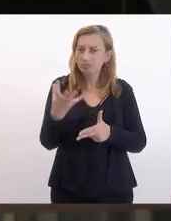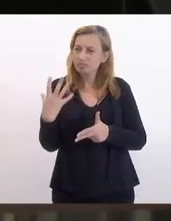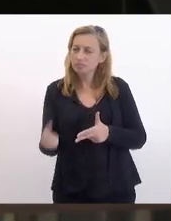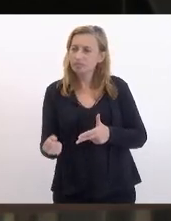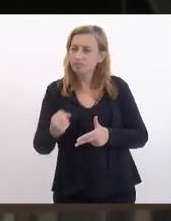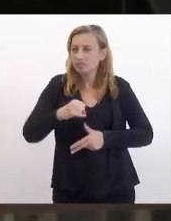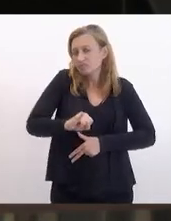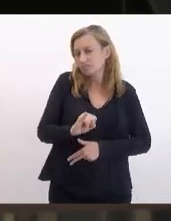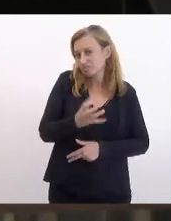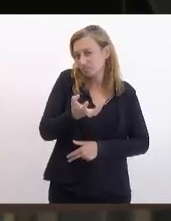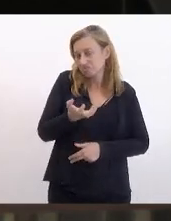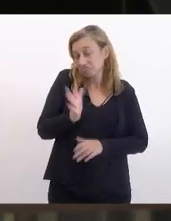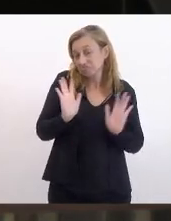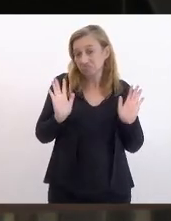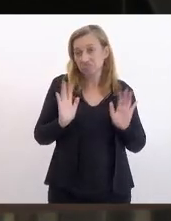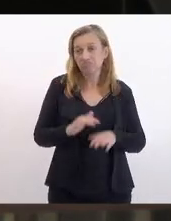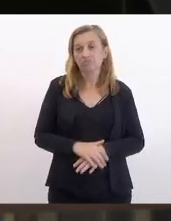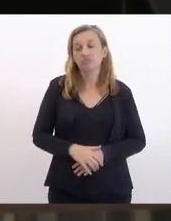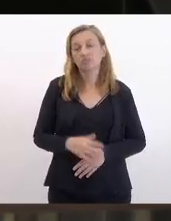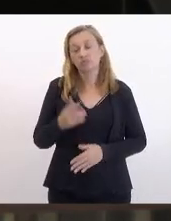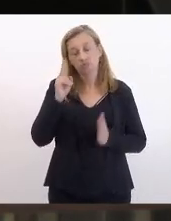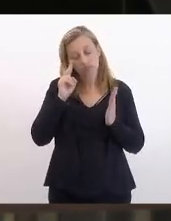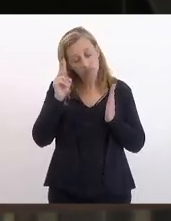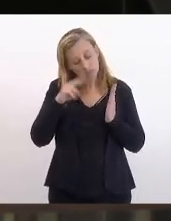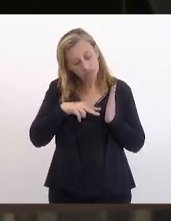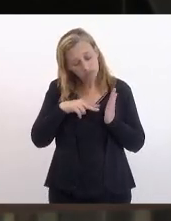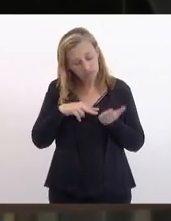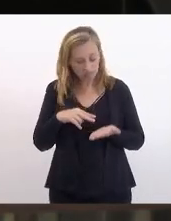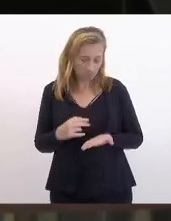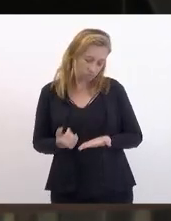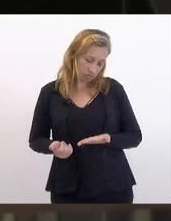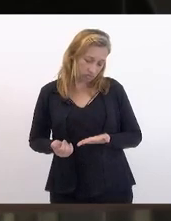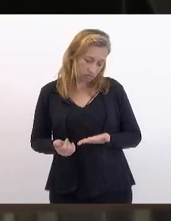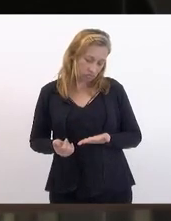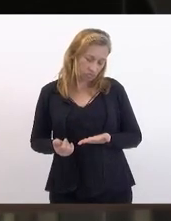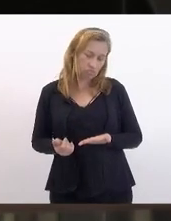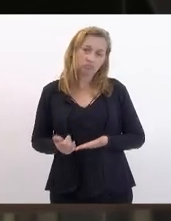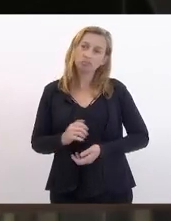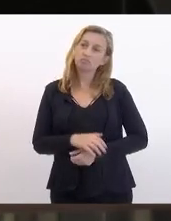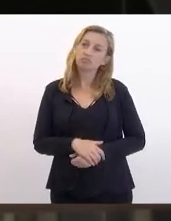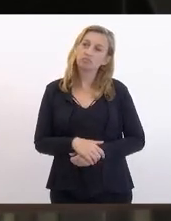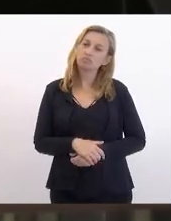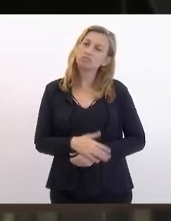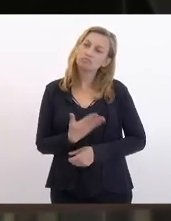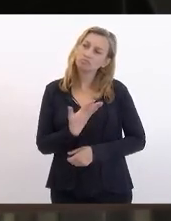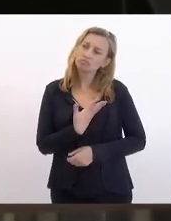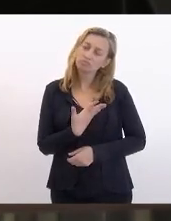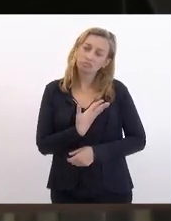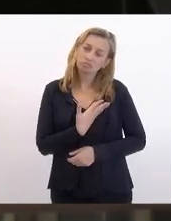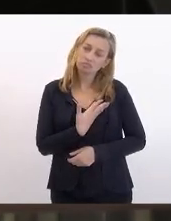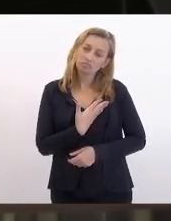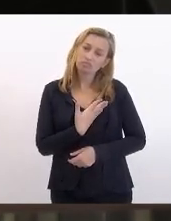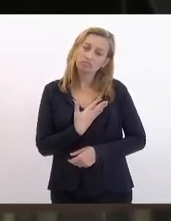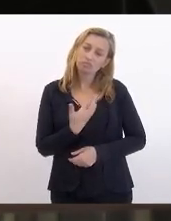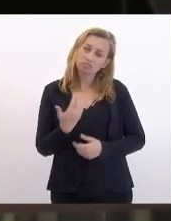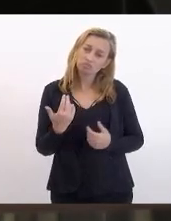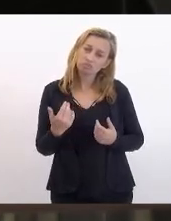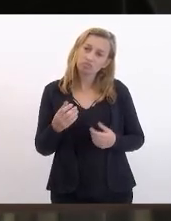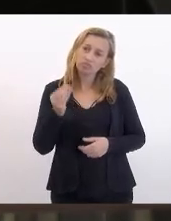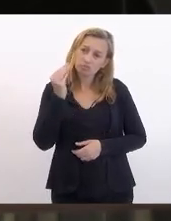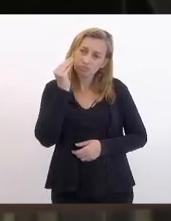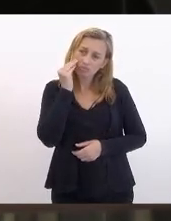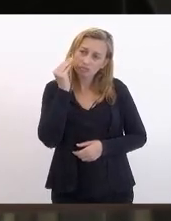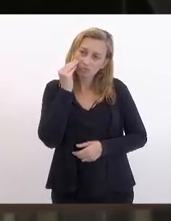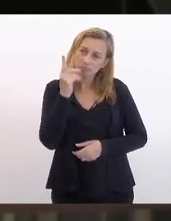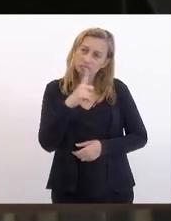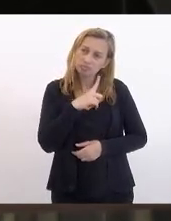quiser eu vou olhar para vocês aqui Nobre colega nós temos a oportunidade